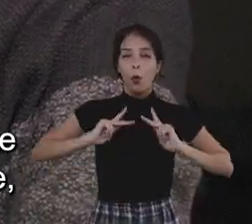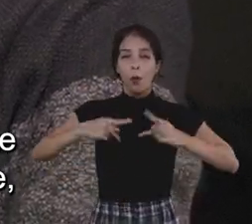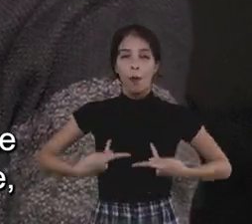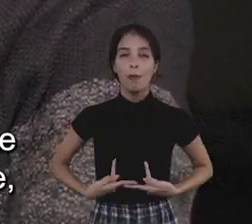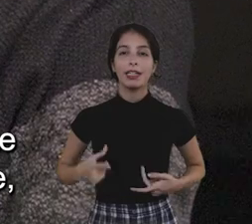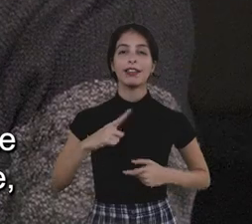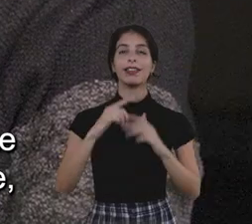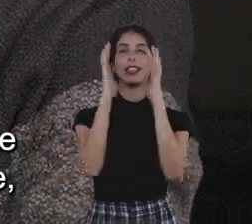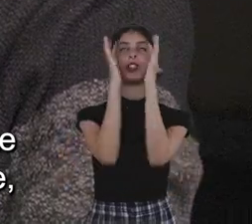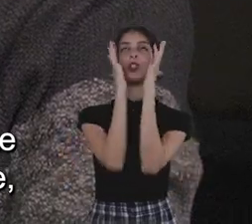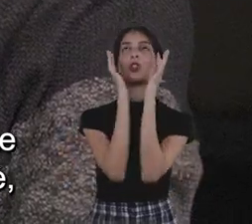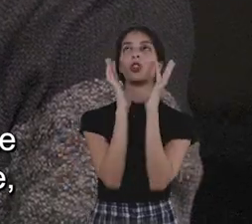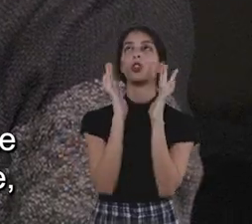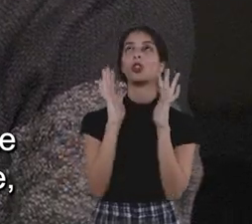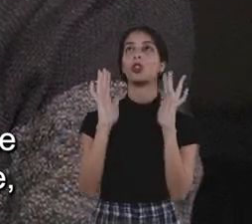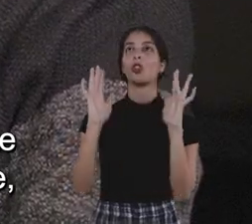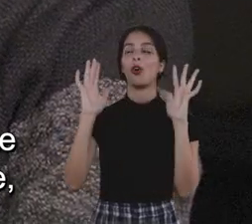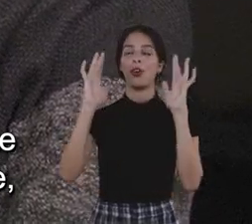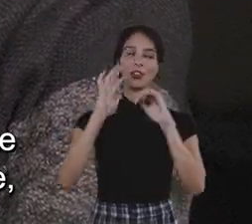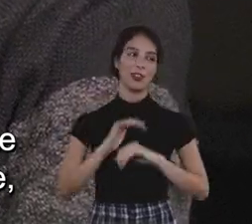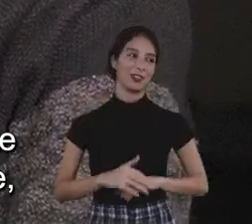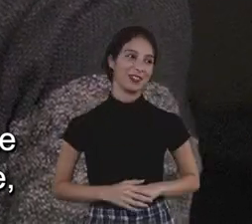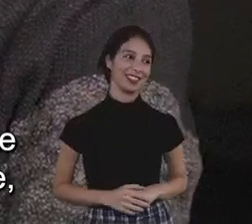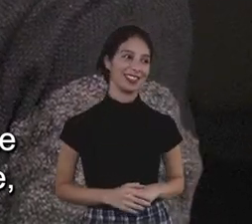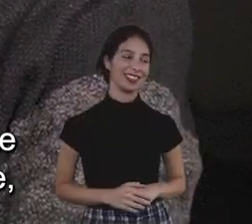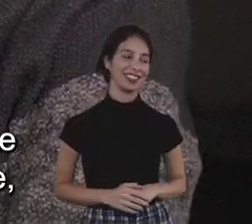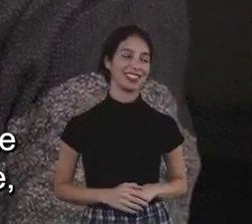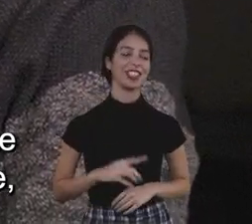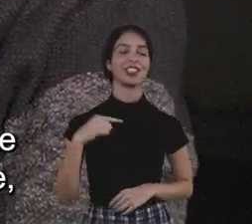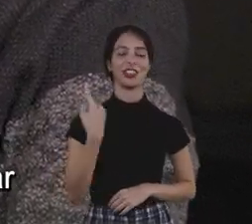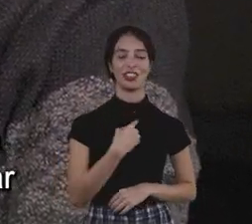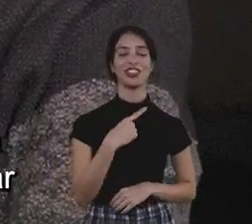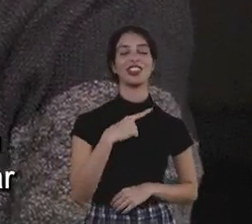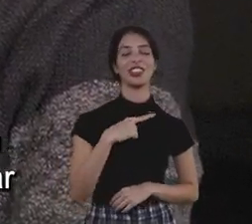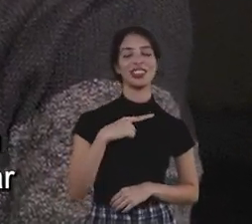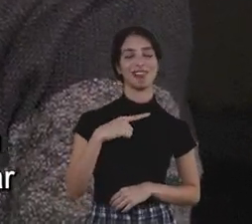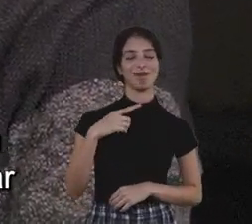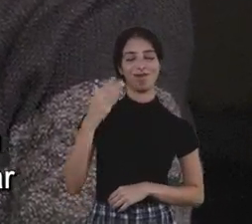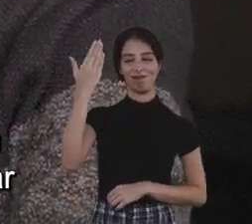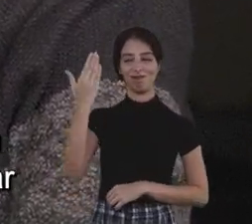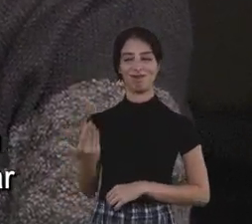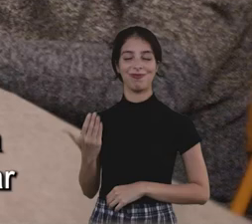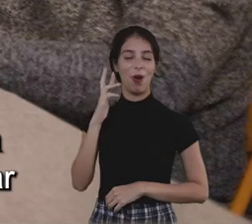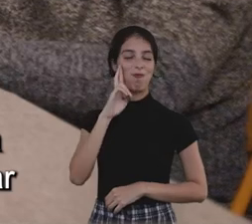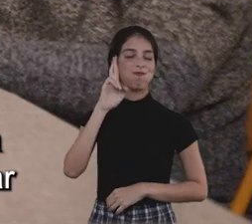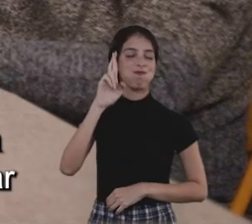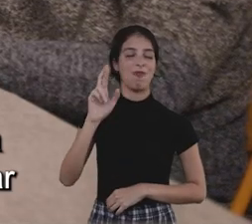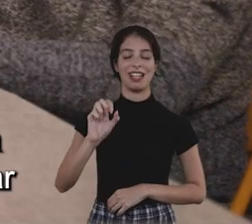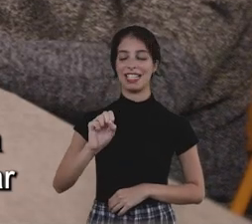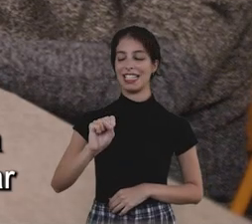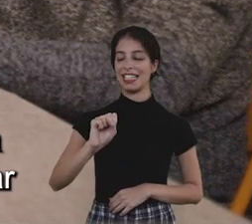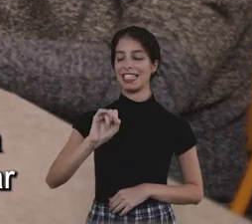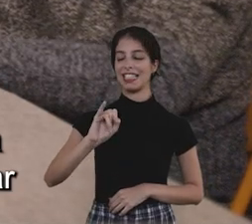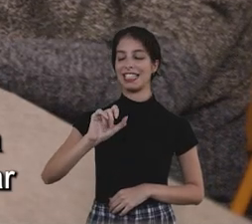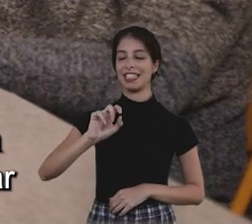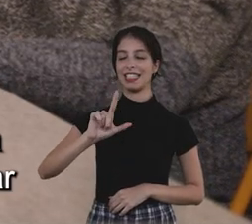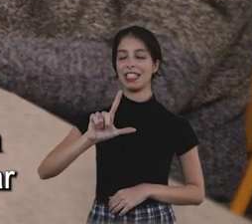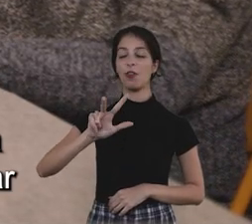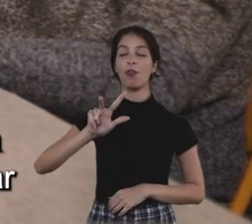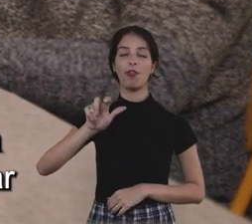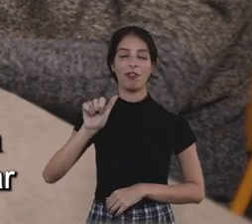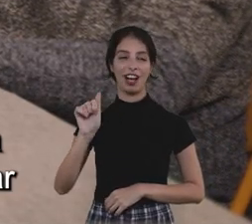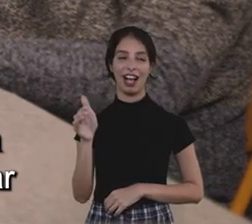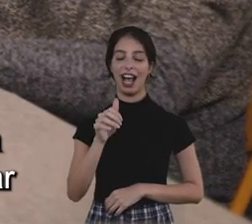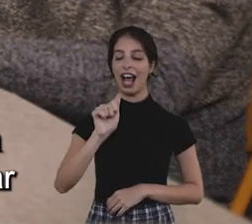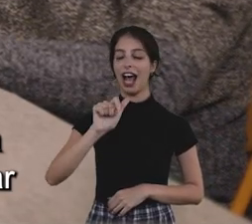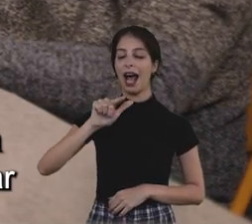gente acabou de ter uma fala do Silvio Almeida gente eh eu não vou saber eh